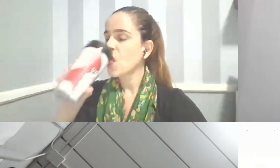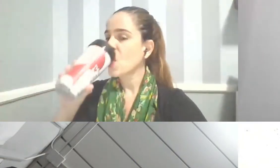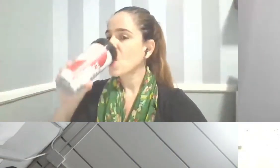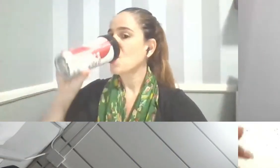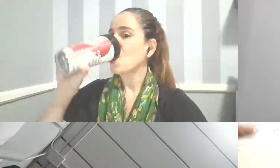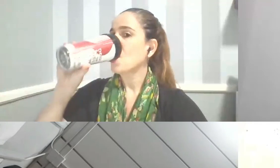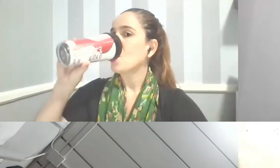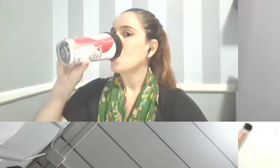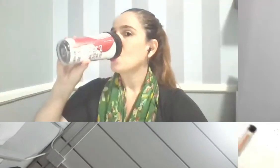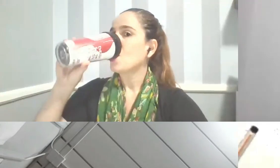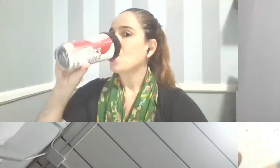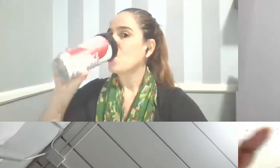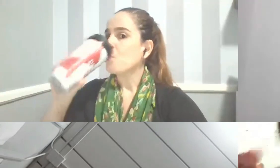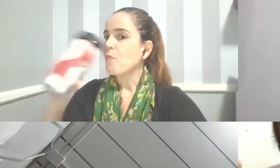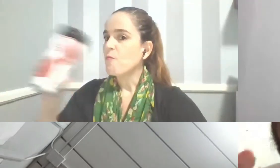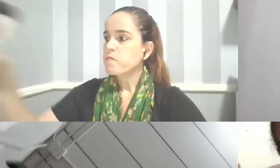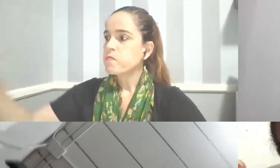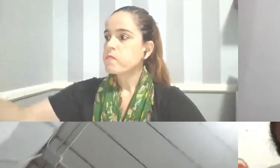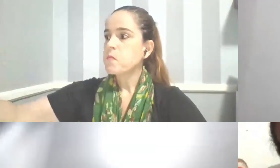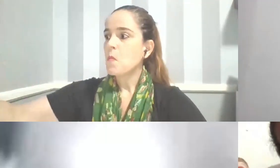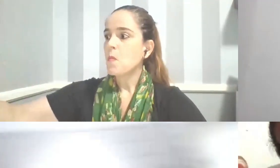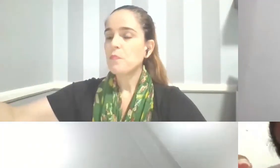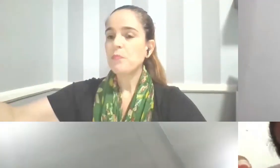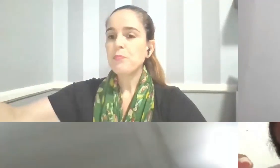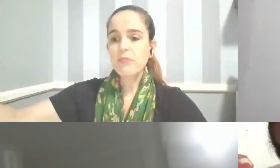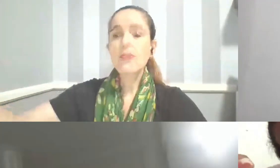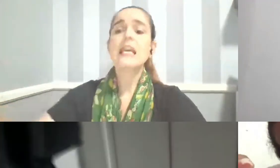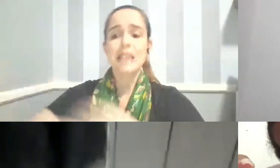Não. Aí você tem que cobrir a vítima, mas não cobrir o torniquete.